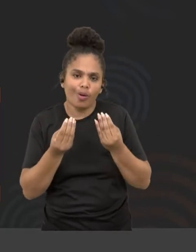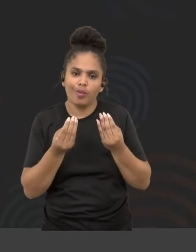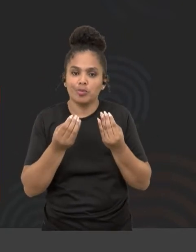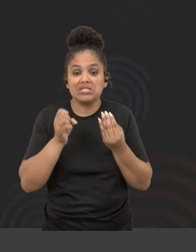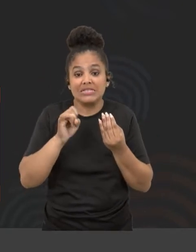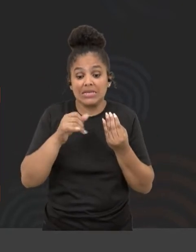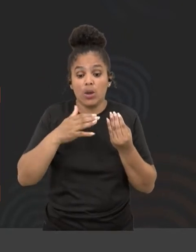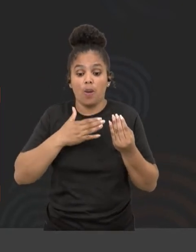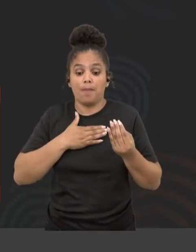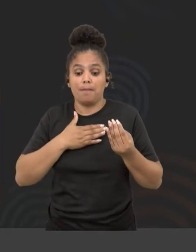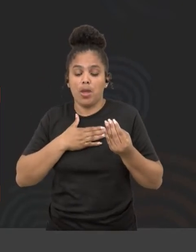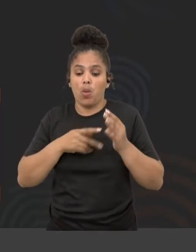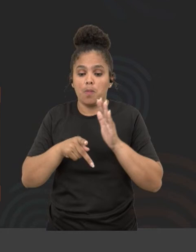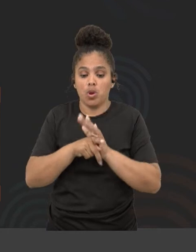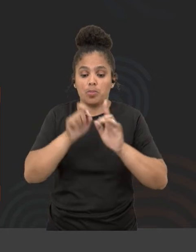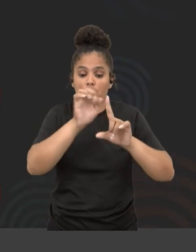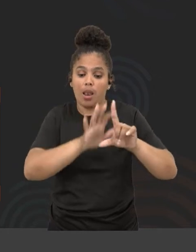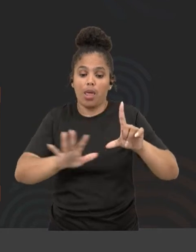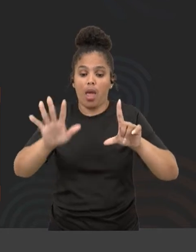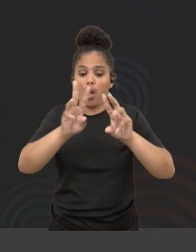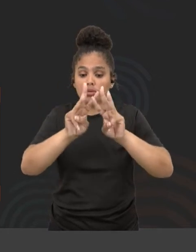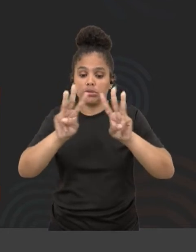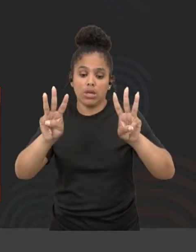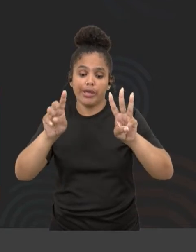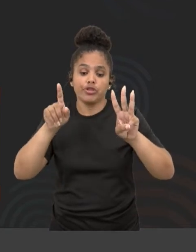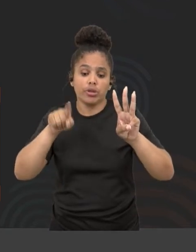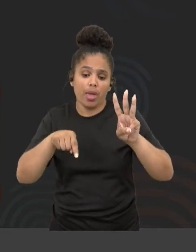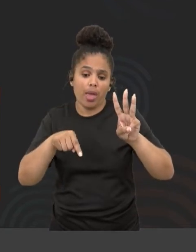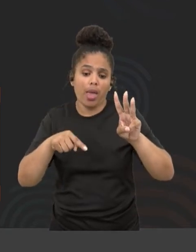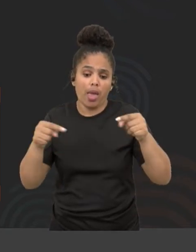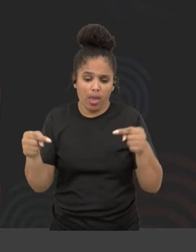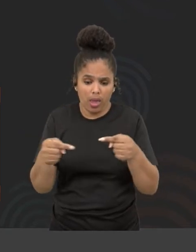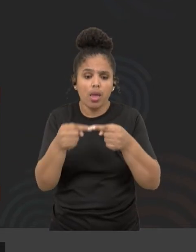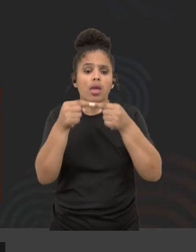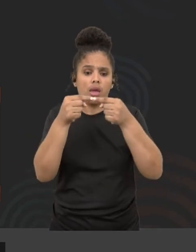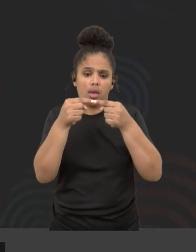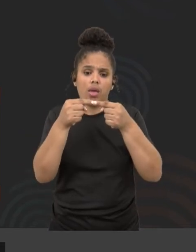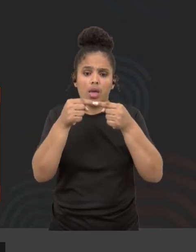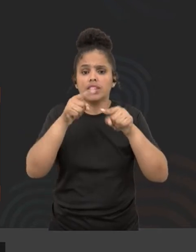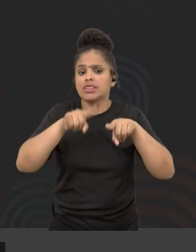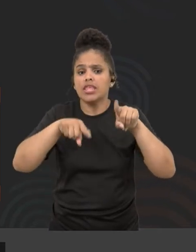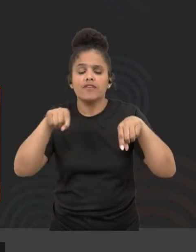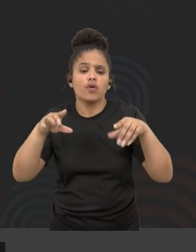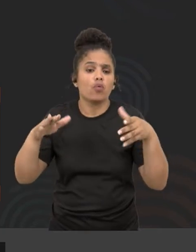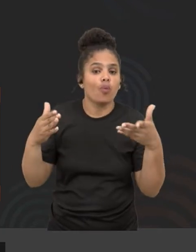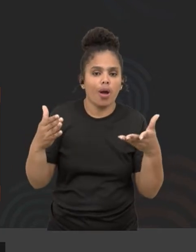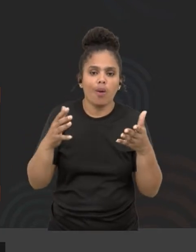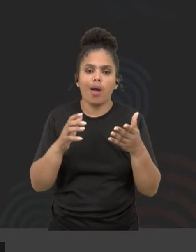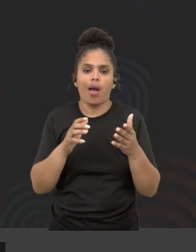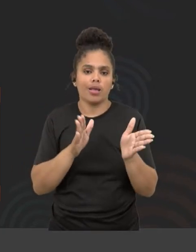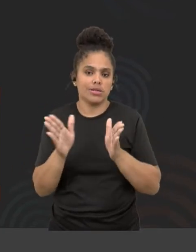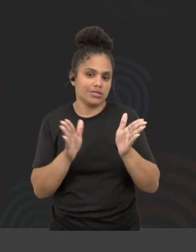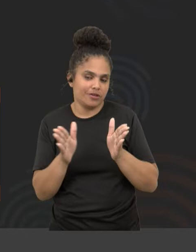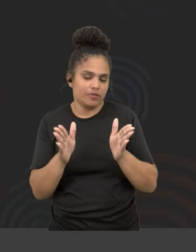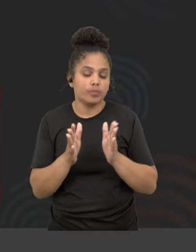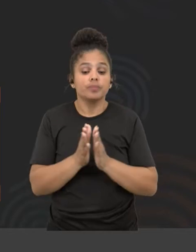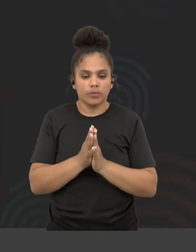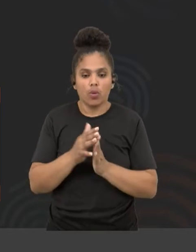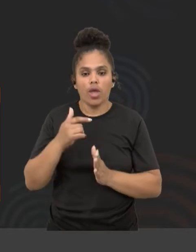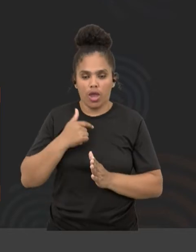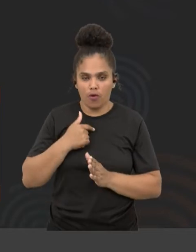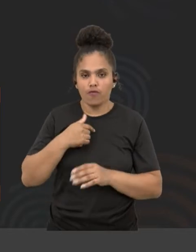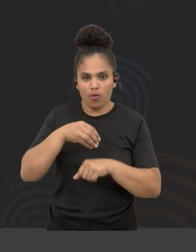se o meu layout, se o meu trabalho, ele está atingindo qual nível de acessibilidade? Eu vou recomendar para